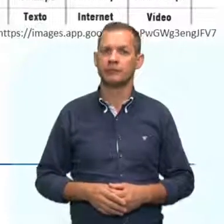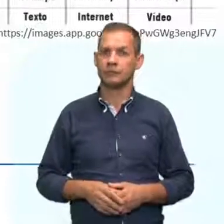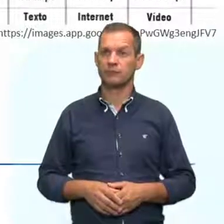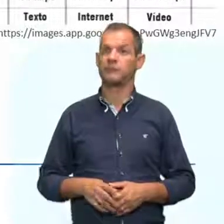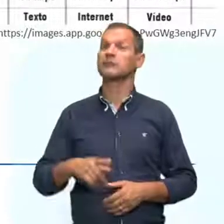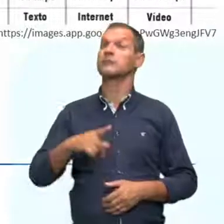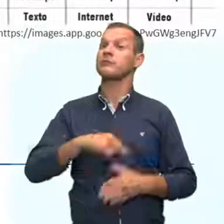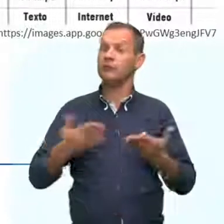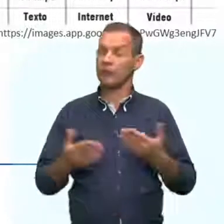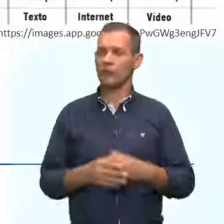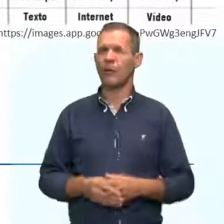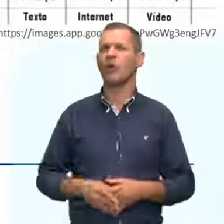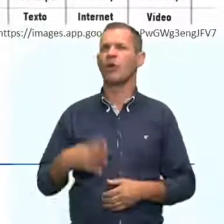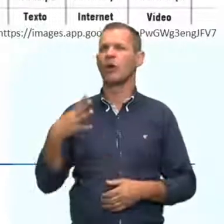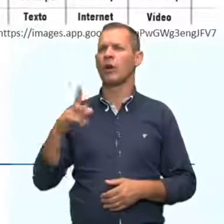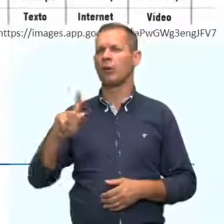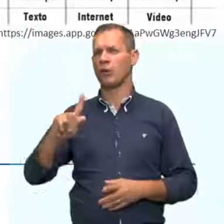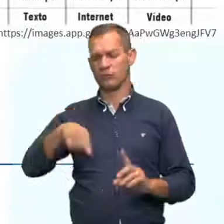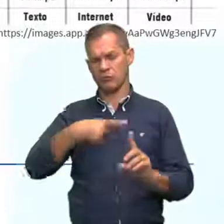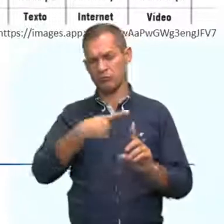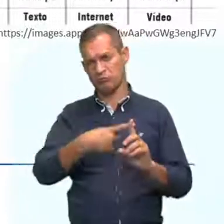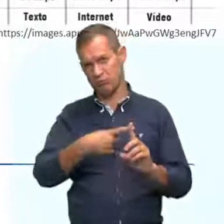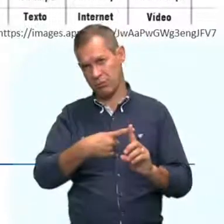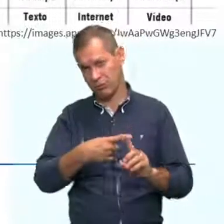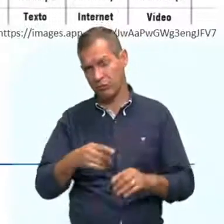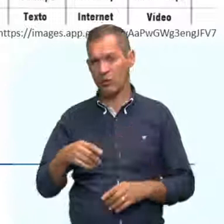lógico, hoje em dia já existe 4G+,